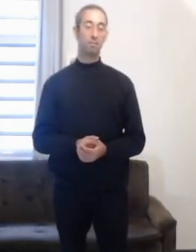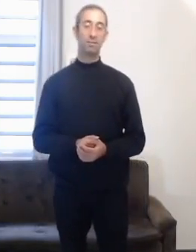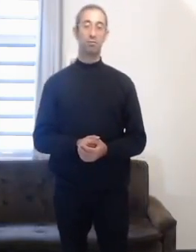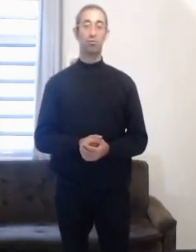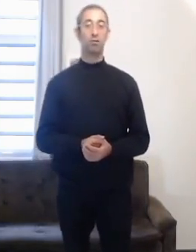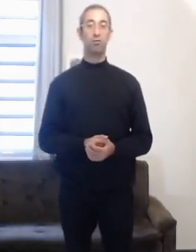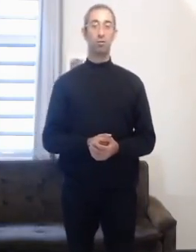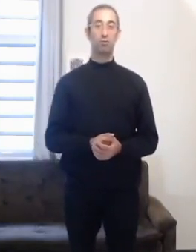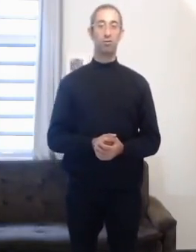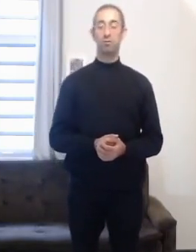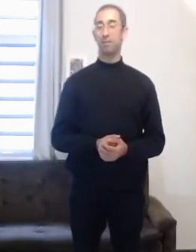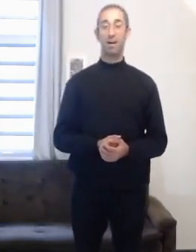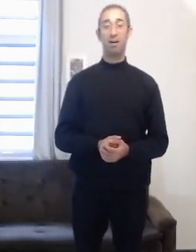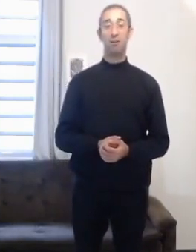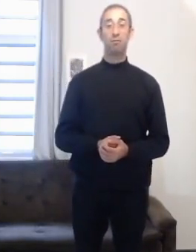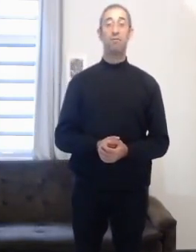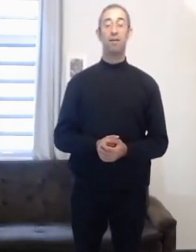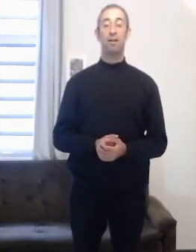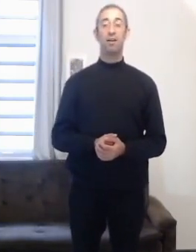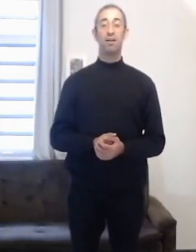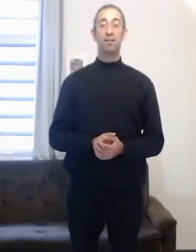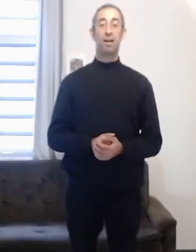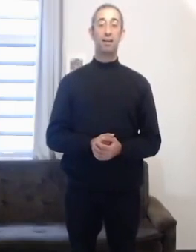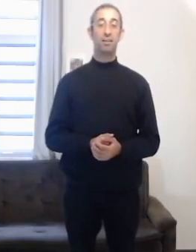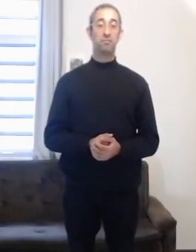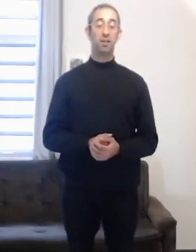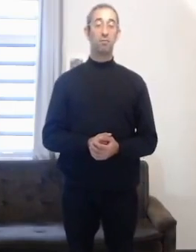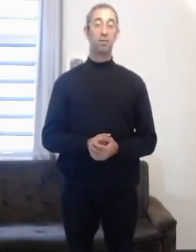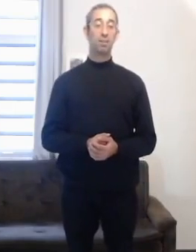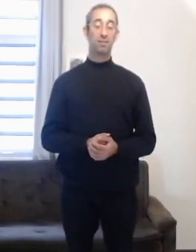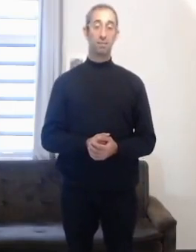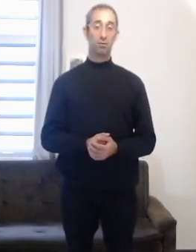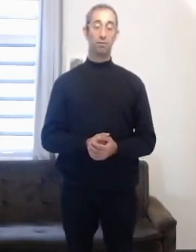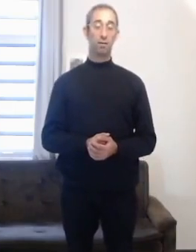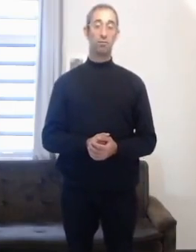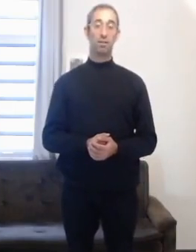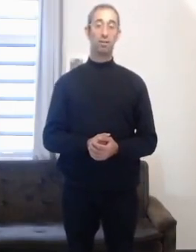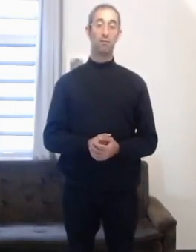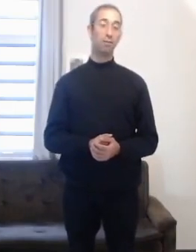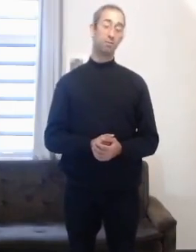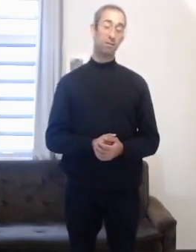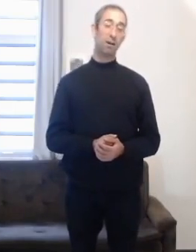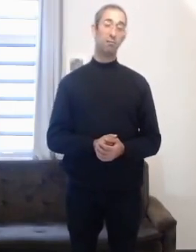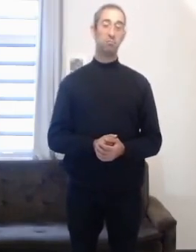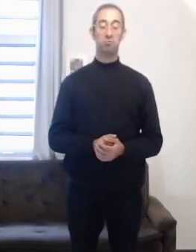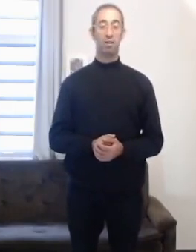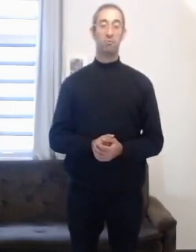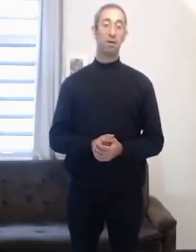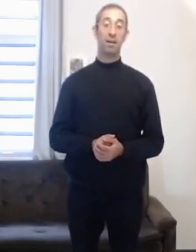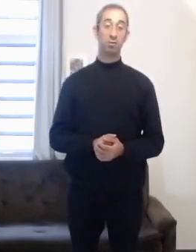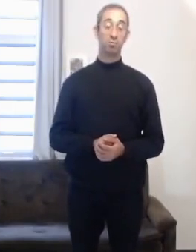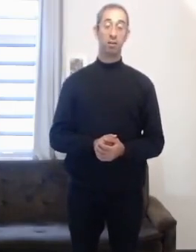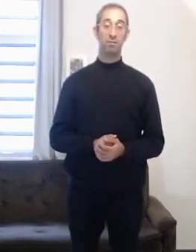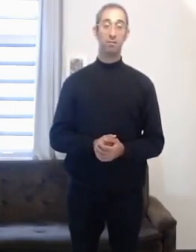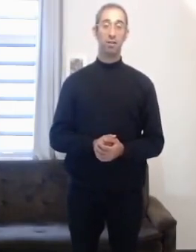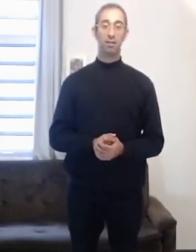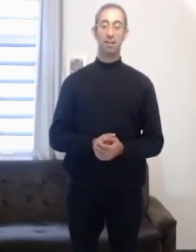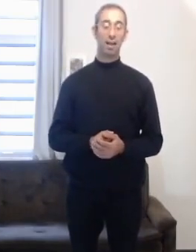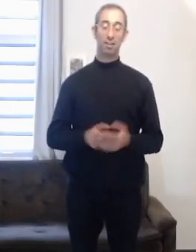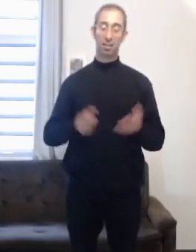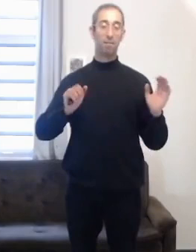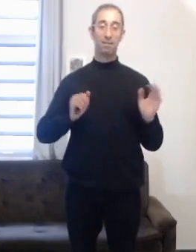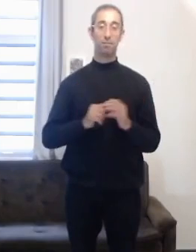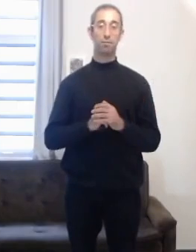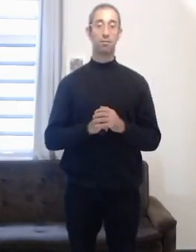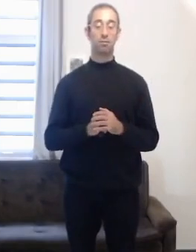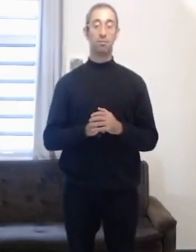então eu sou meio cabeça dura, não gosto de ir no hospital. E aí, muitas vezes a pessoa fica doente e não vai no hospital, não vai no médico, né?